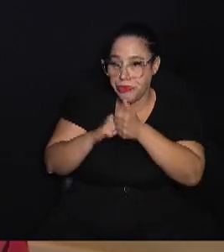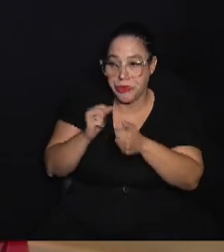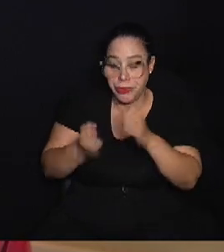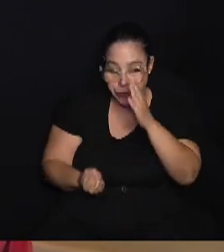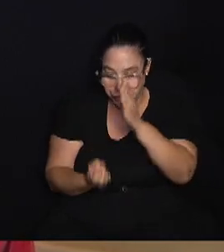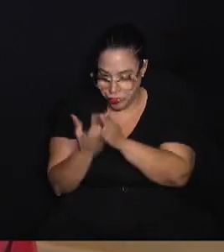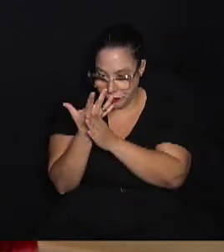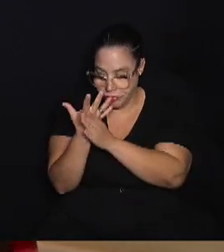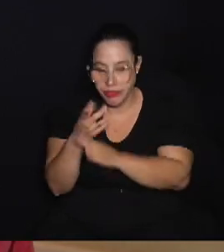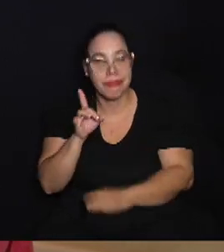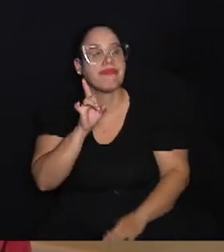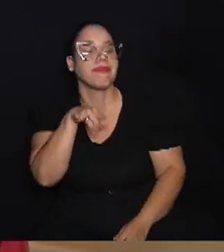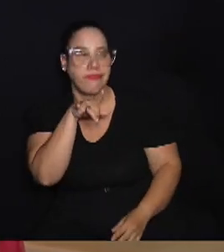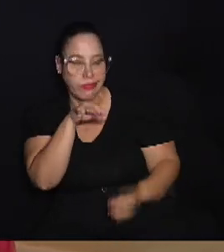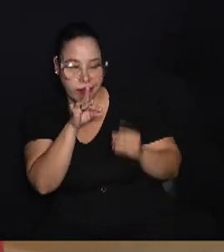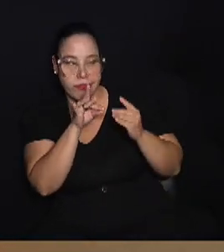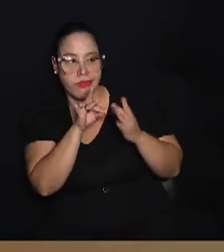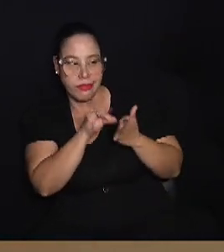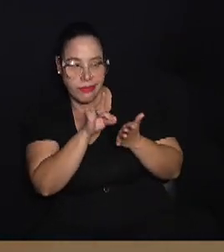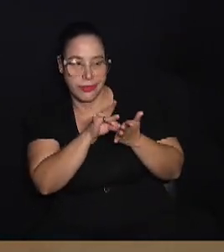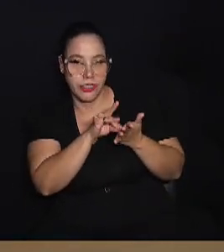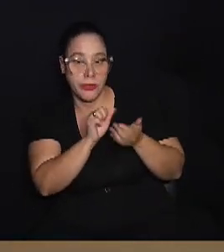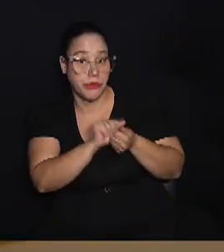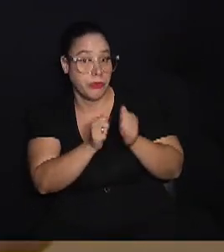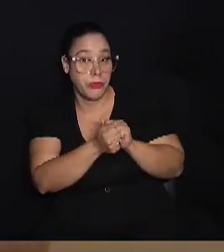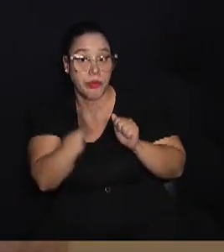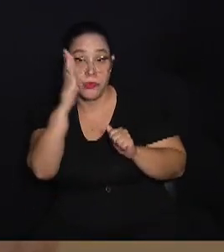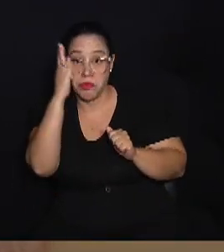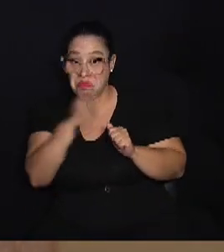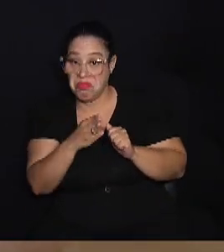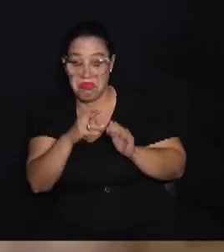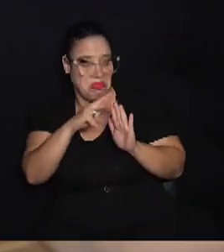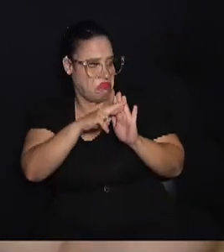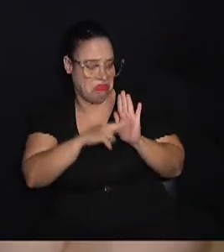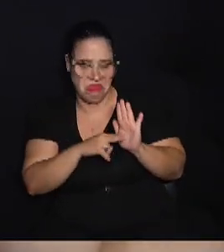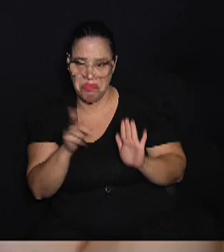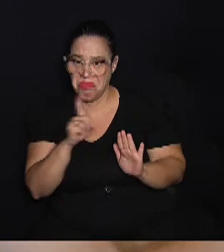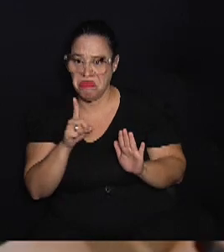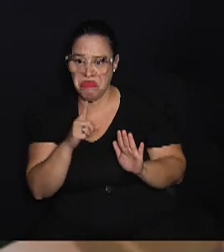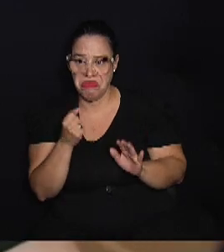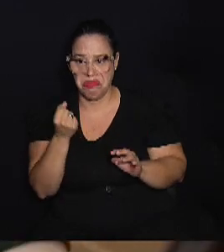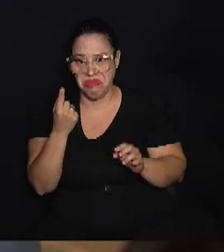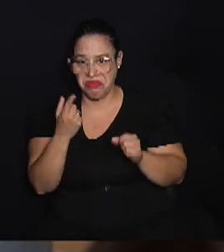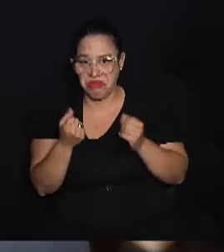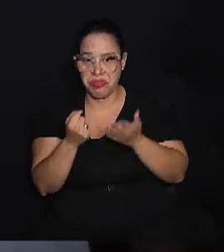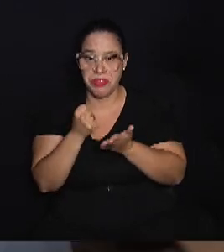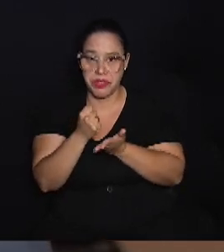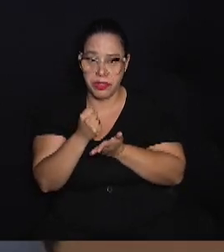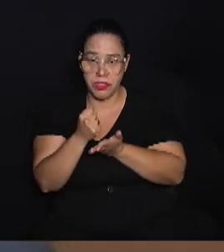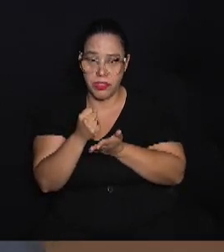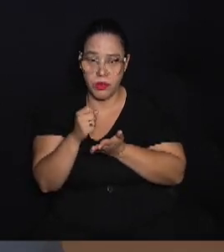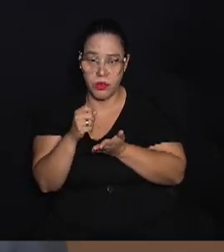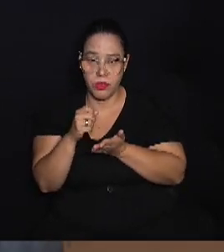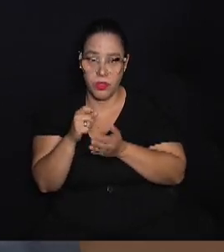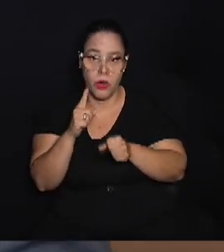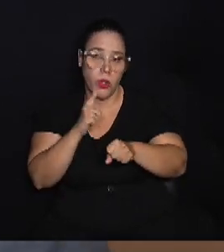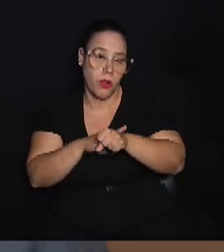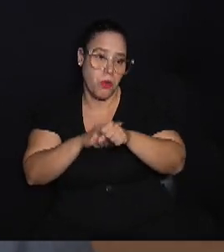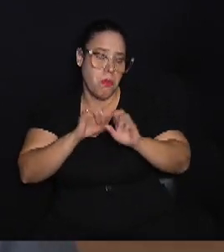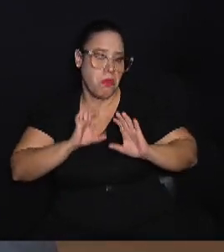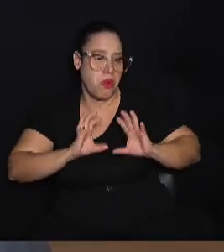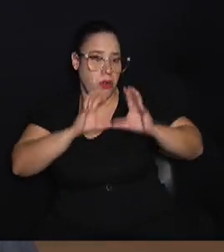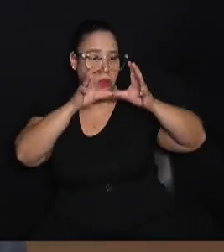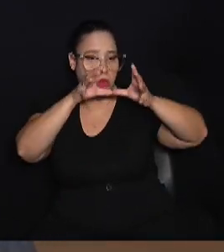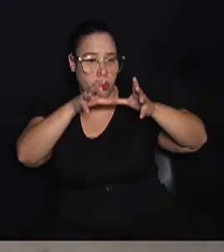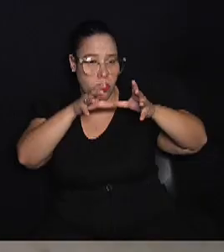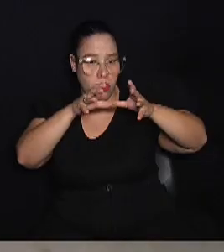né? Exatamente, então não tem uma adaptação direta de nenhuma regra. Tem alguns conceitos do basquete, né? Que é um tempo para fazer o ponto, um tempo para